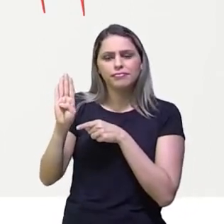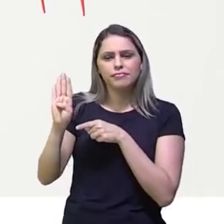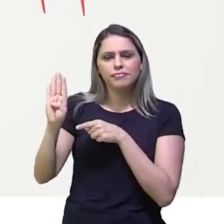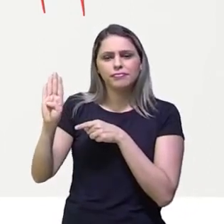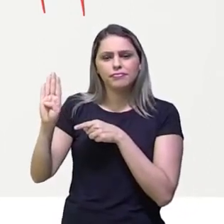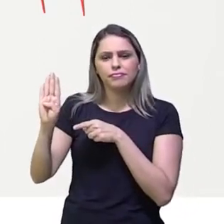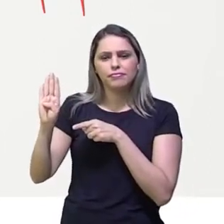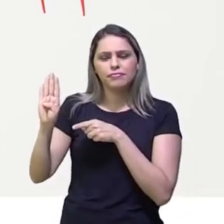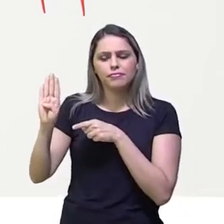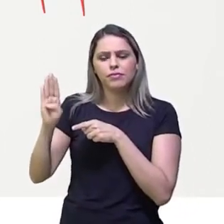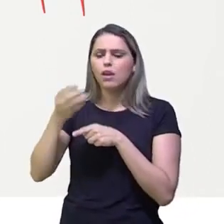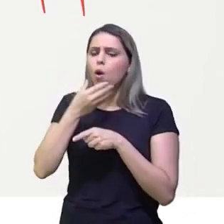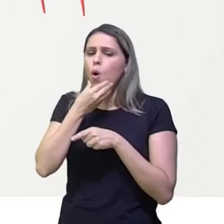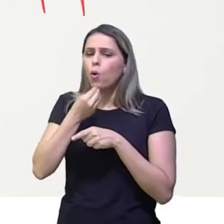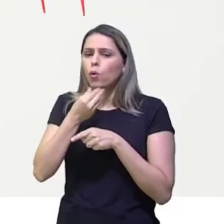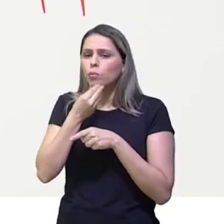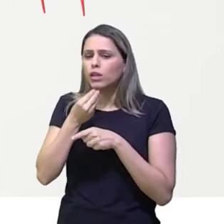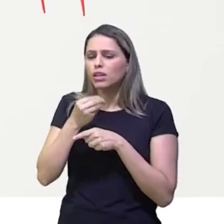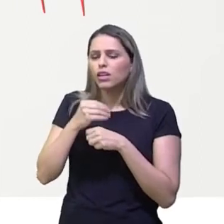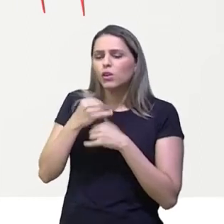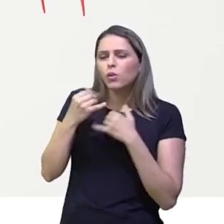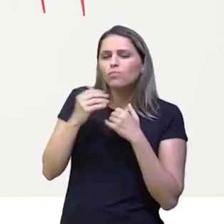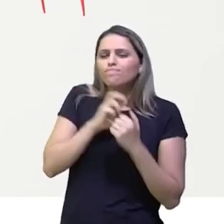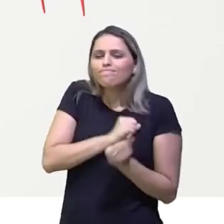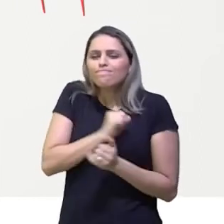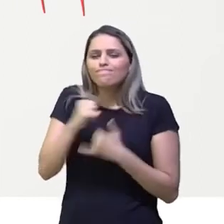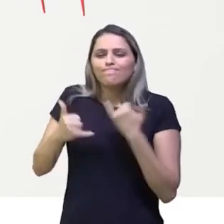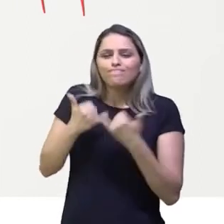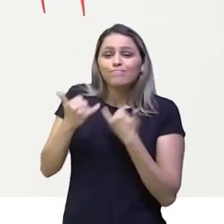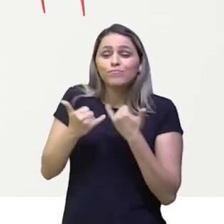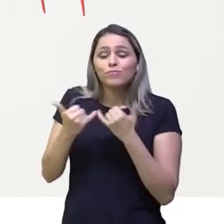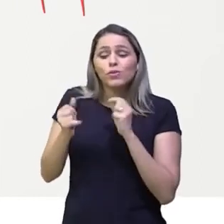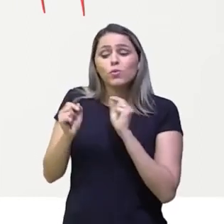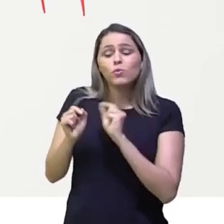Os meninos gostam bastante aí de brincar. O que, que é?